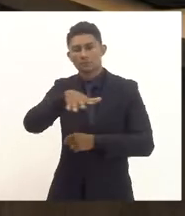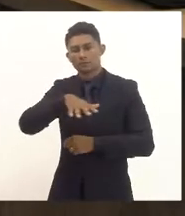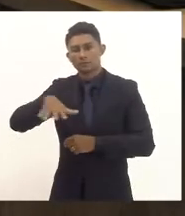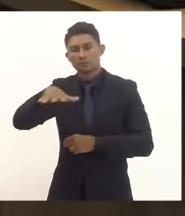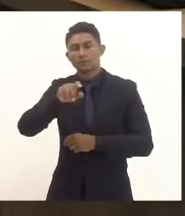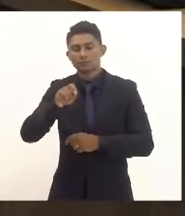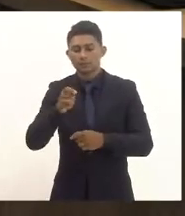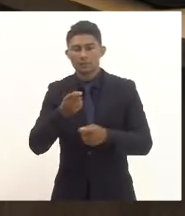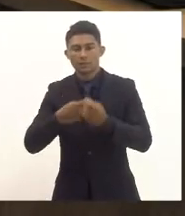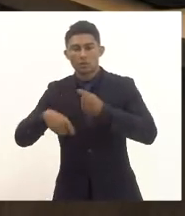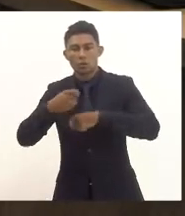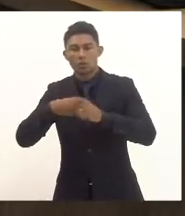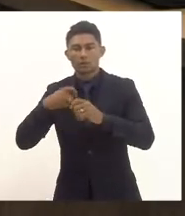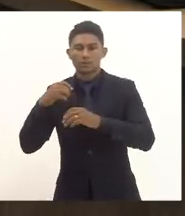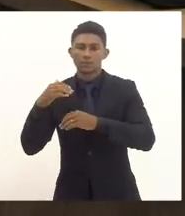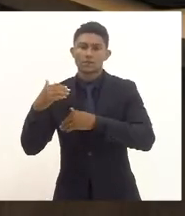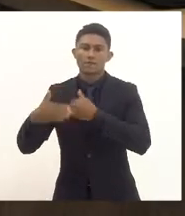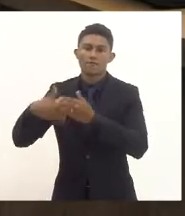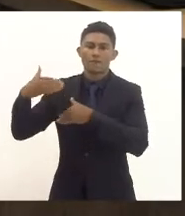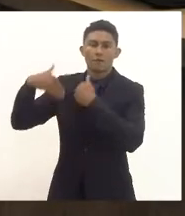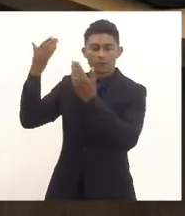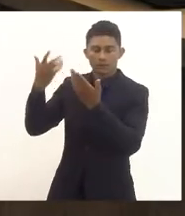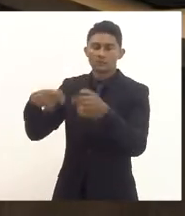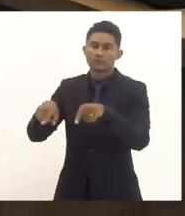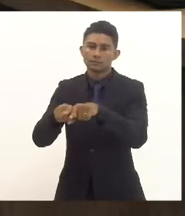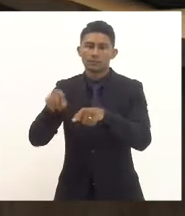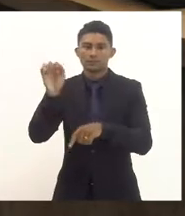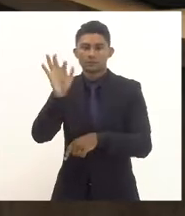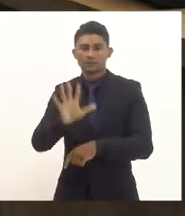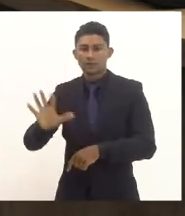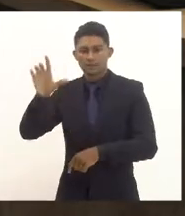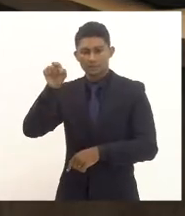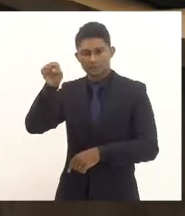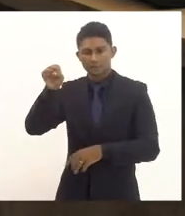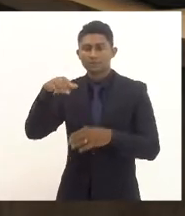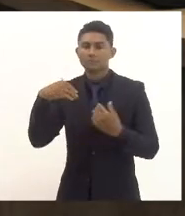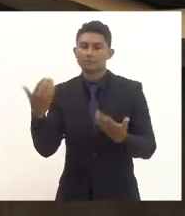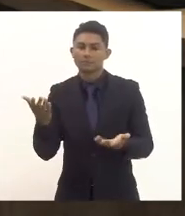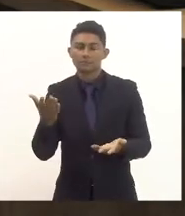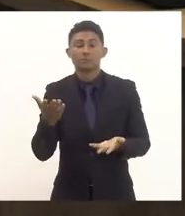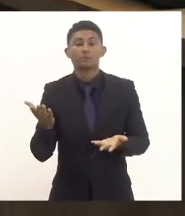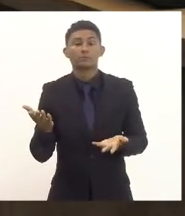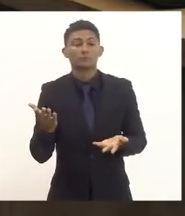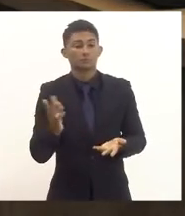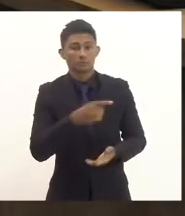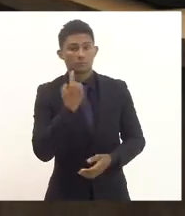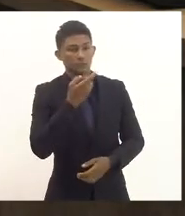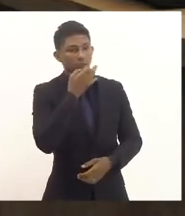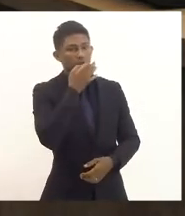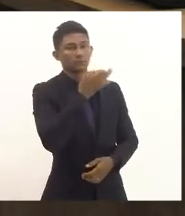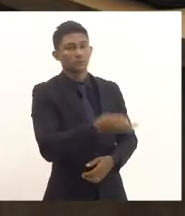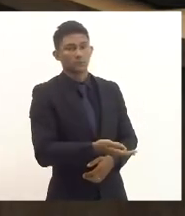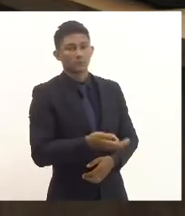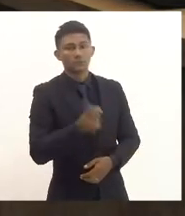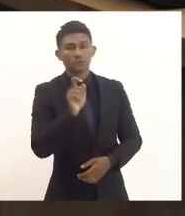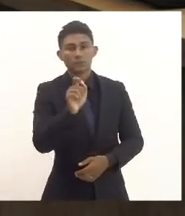econômico de fazenda assim posto seu presidente no mérito